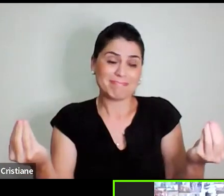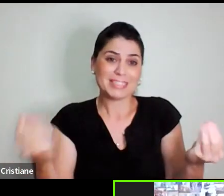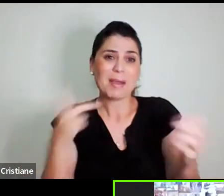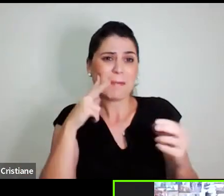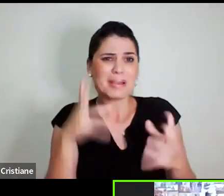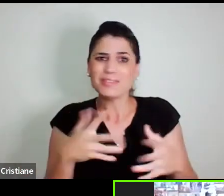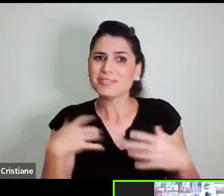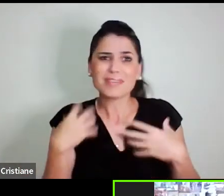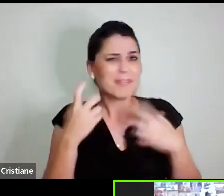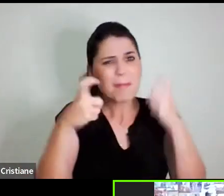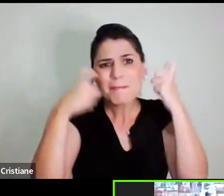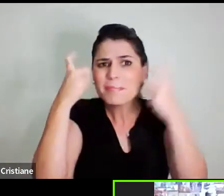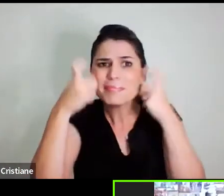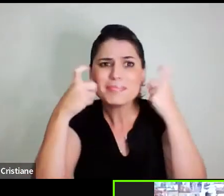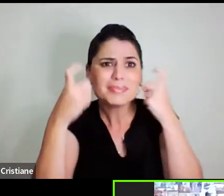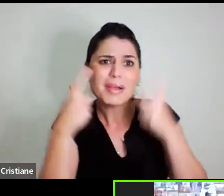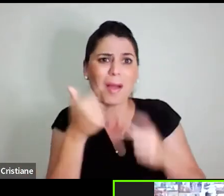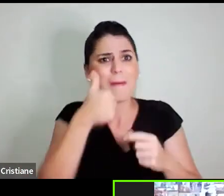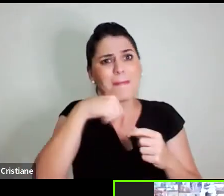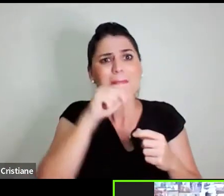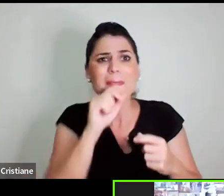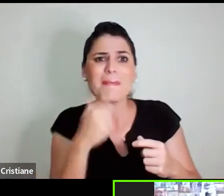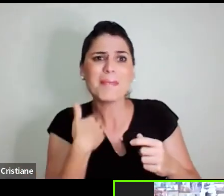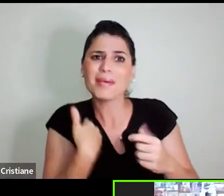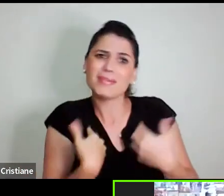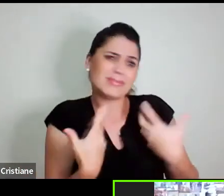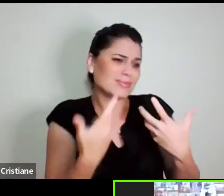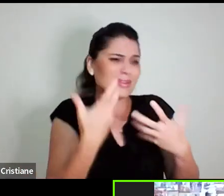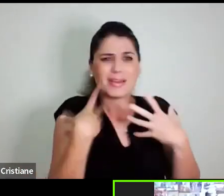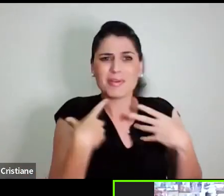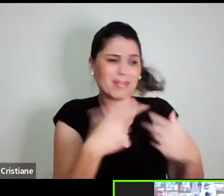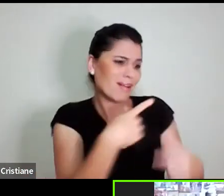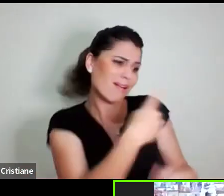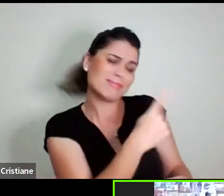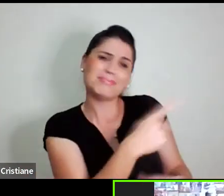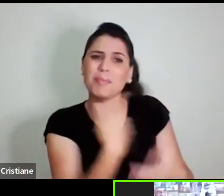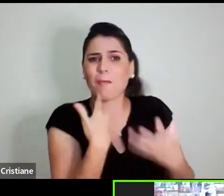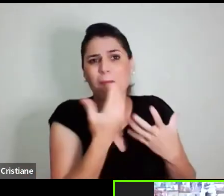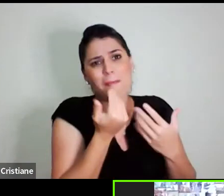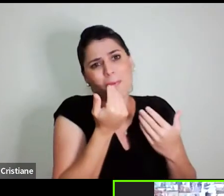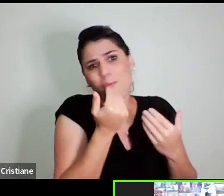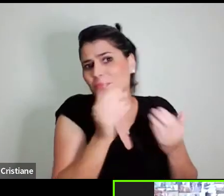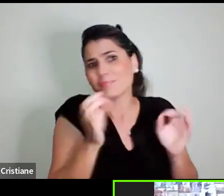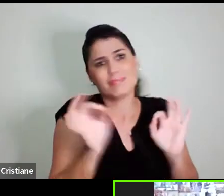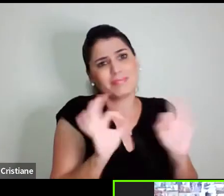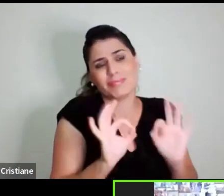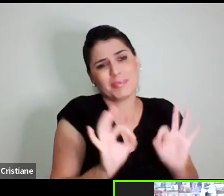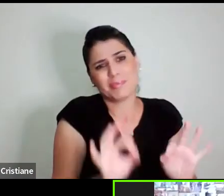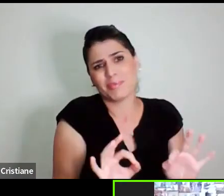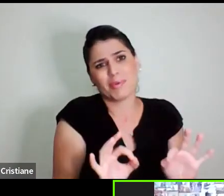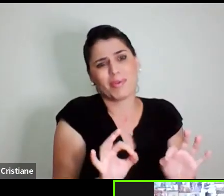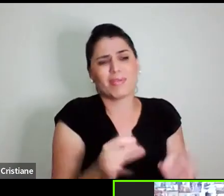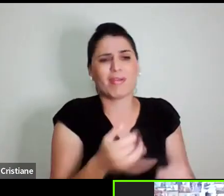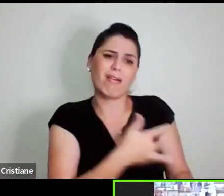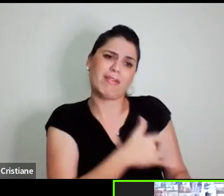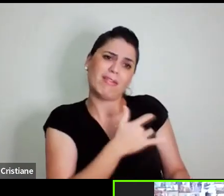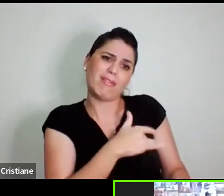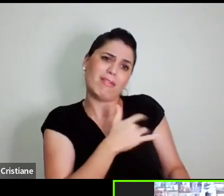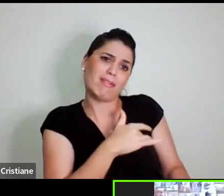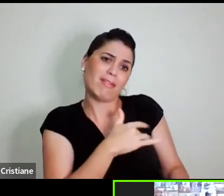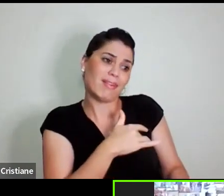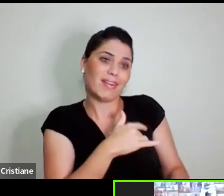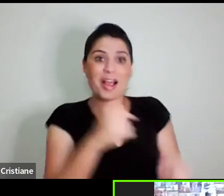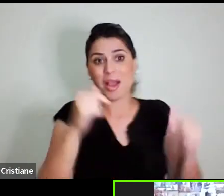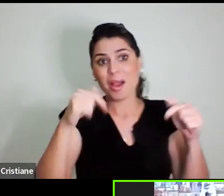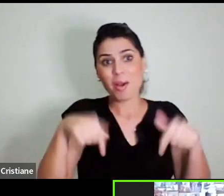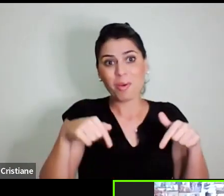falou comer, sair para algum lugar, por exemplo, tenho que viajar amanhã. Hoje, meus filhos, meu esposo já começaram a